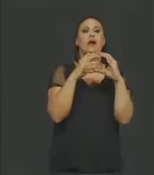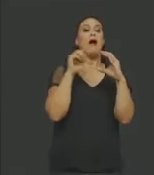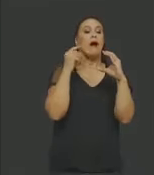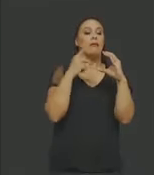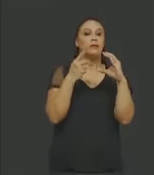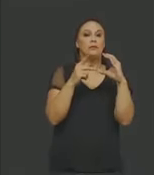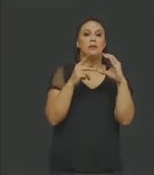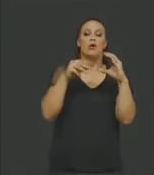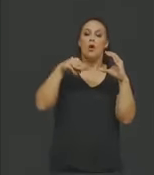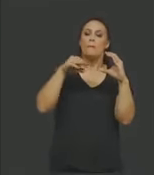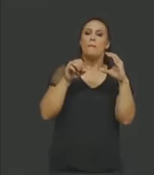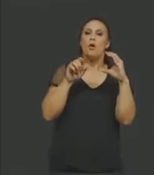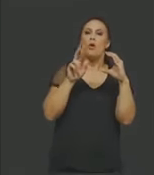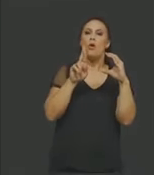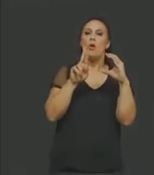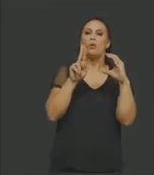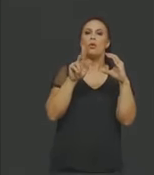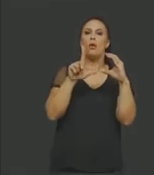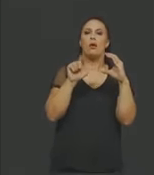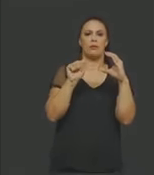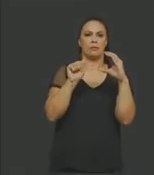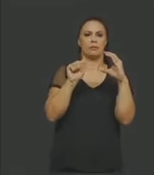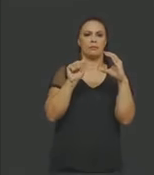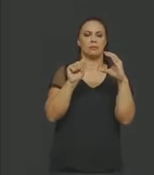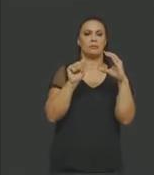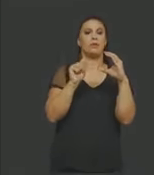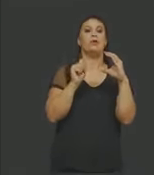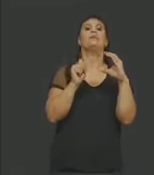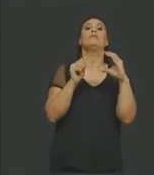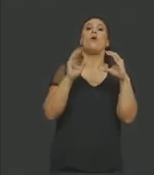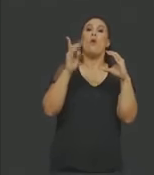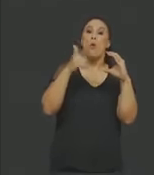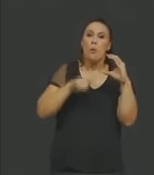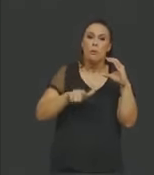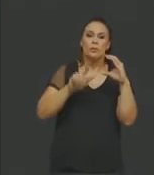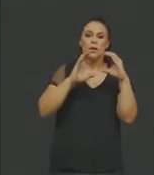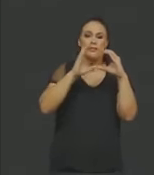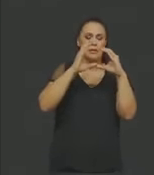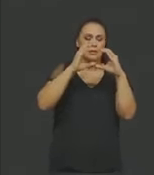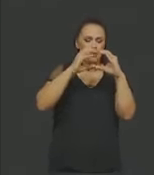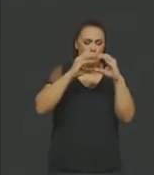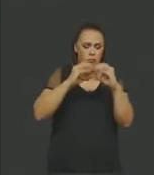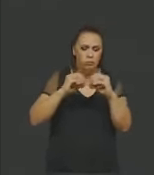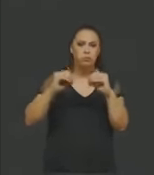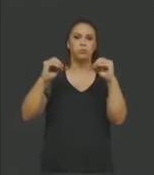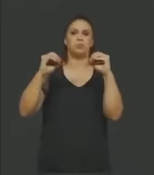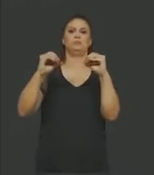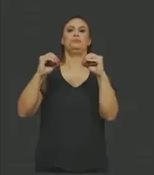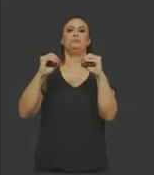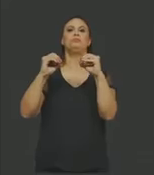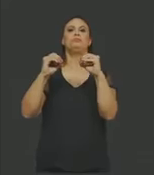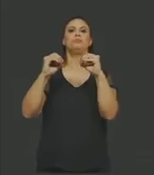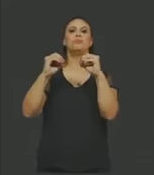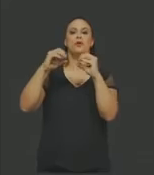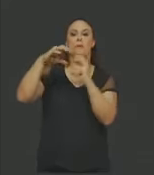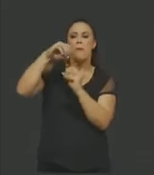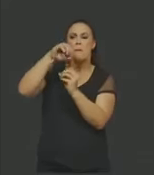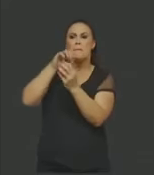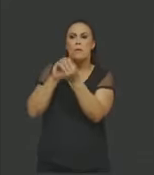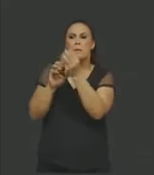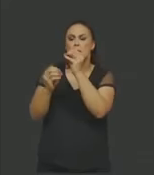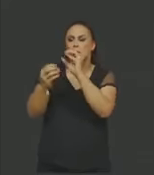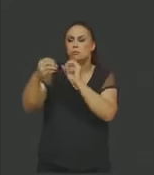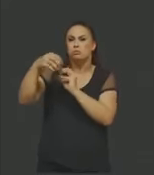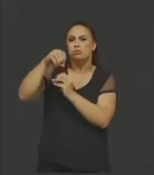Dividiu de novo, essa mórula, a gente vai ver mais pra frente, ela vai o quê? Formar então uma estrutura chamada